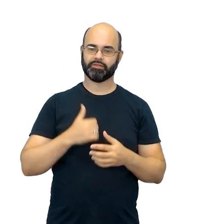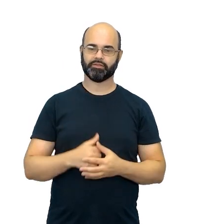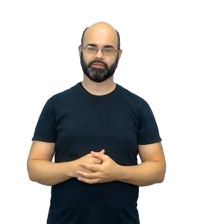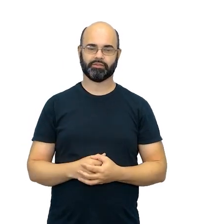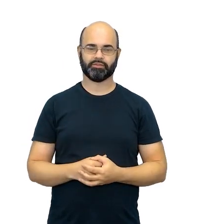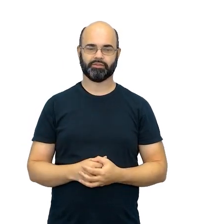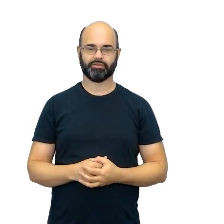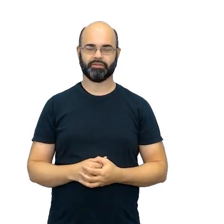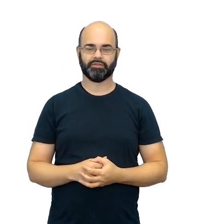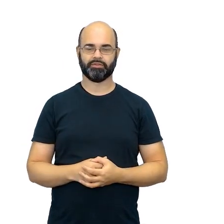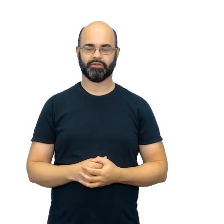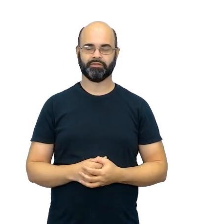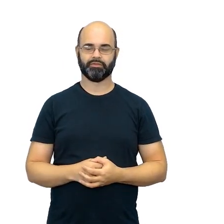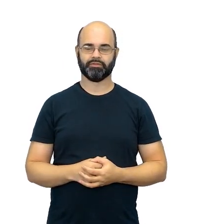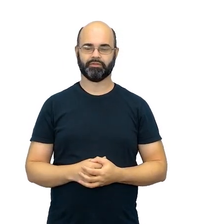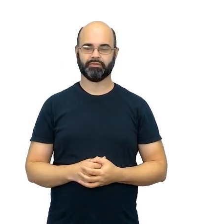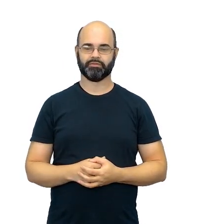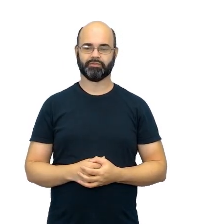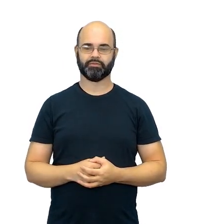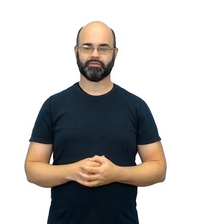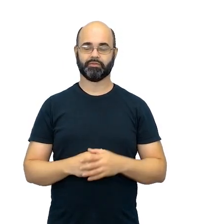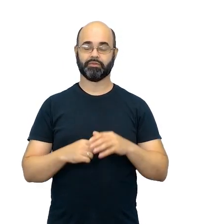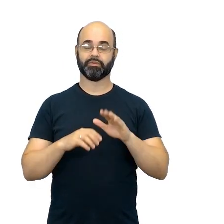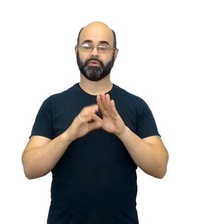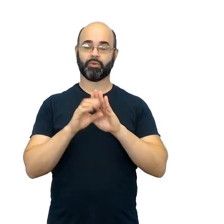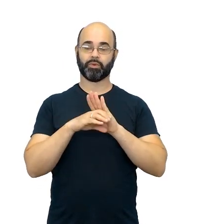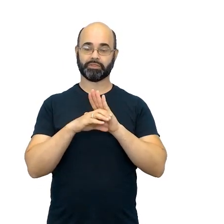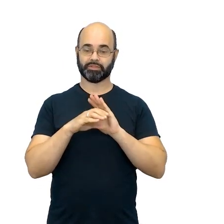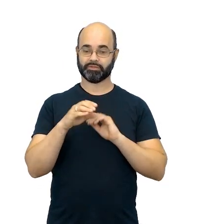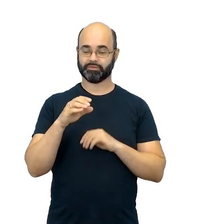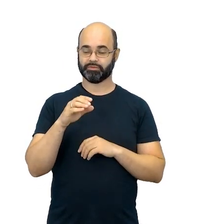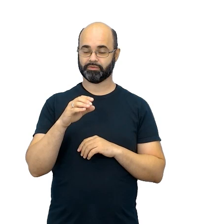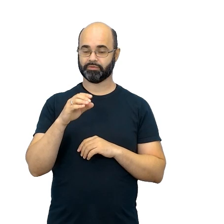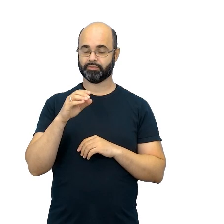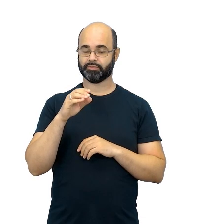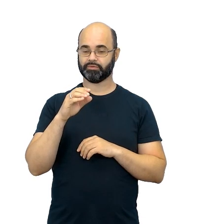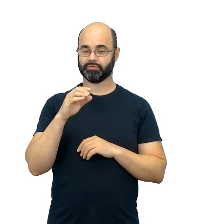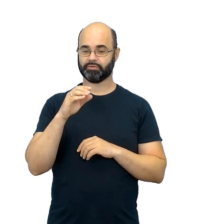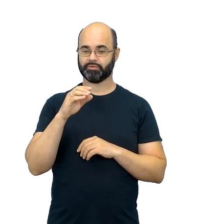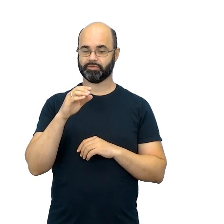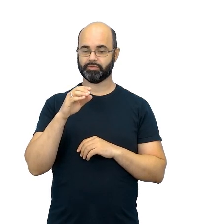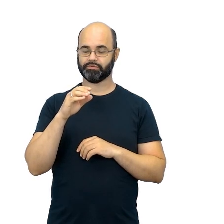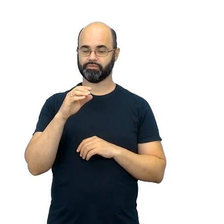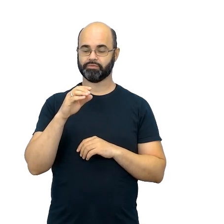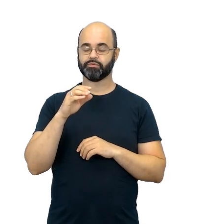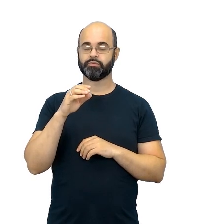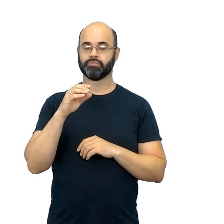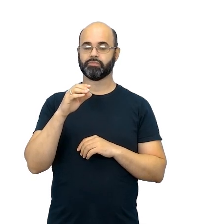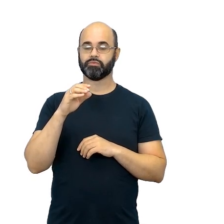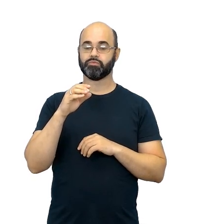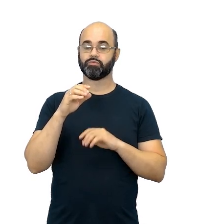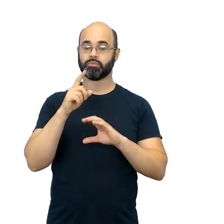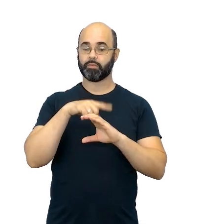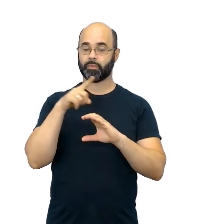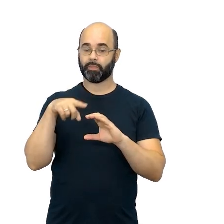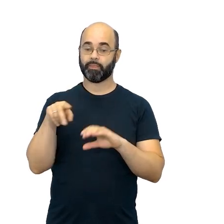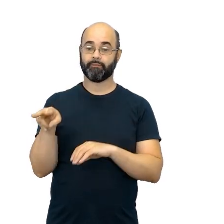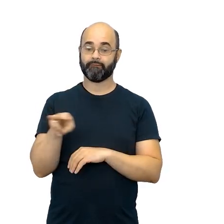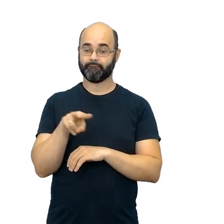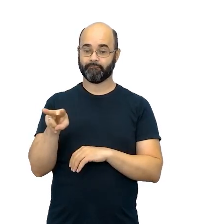Os conceitos científicos para o funcionamento dos dois fazem parte de um mesmo conceito